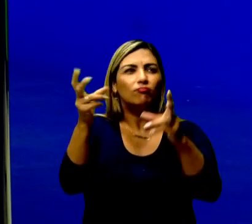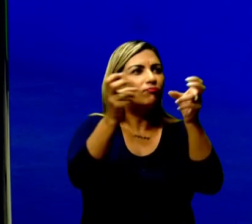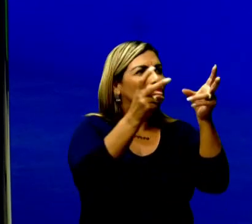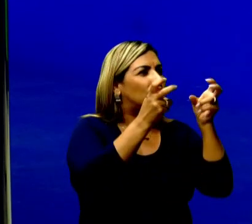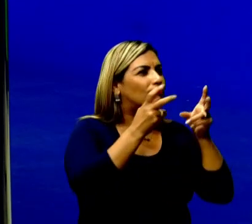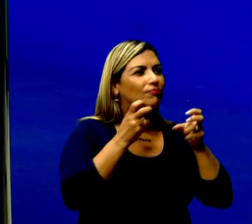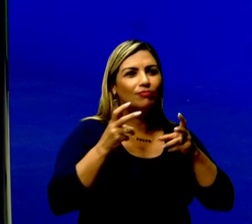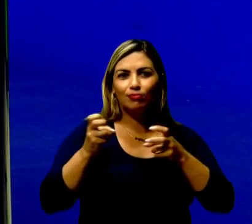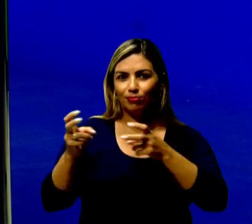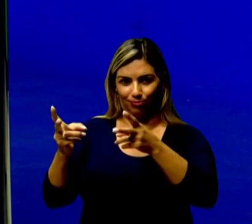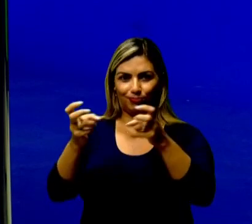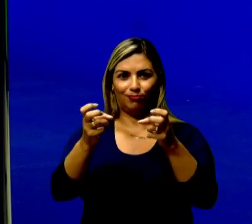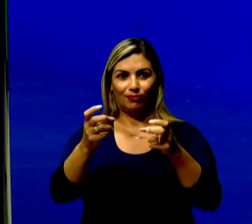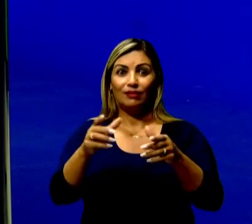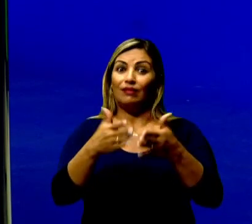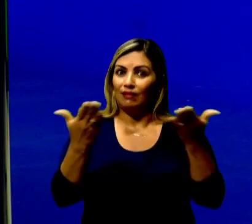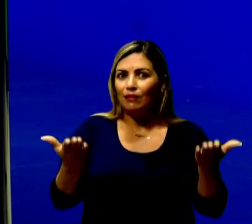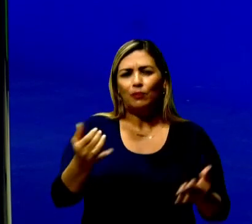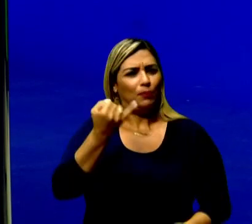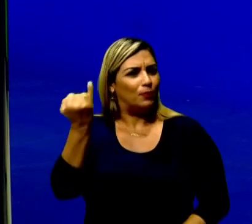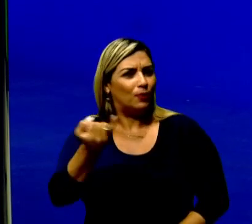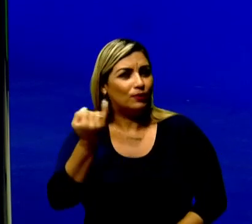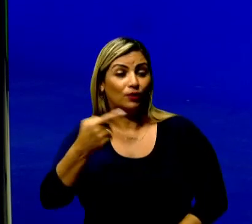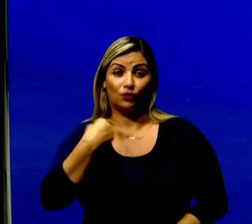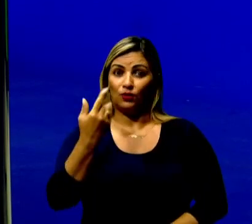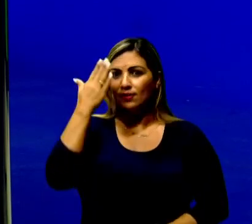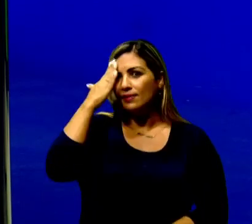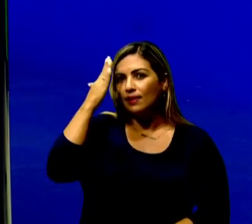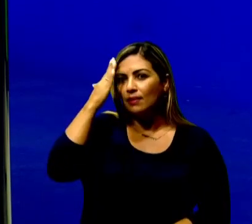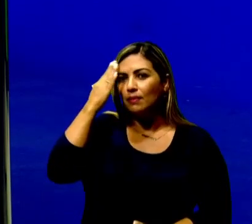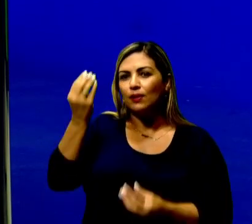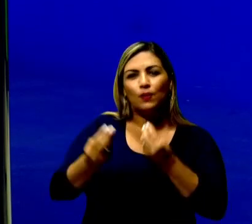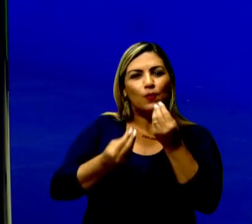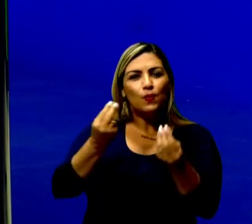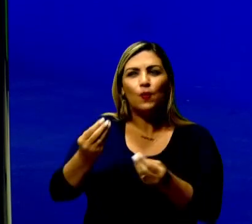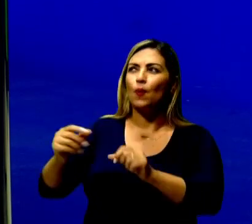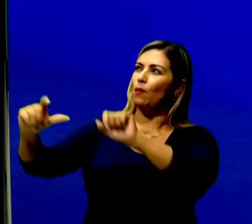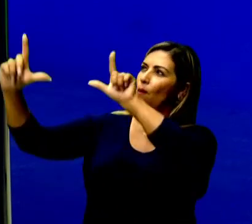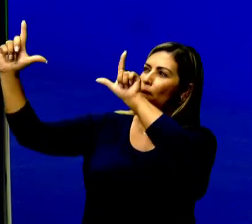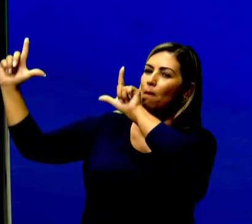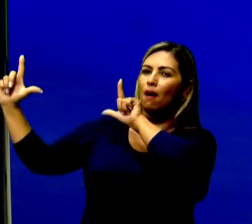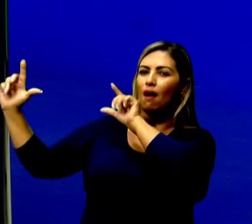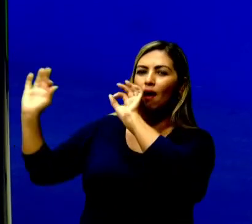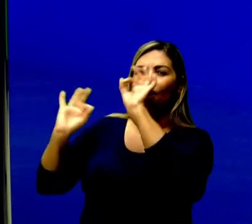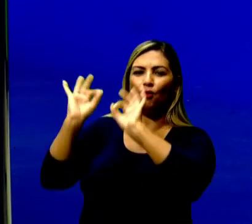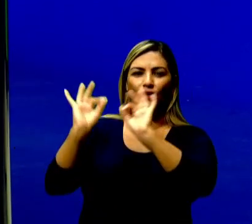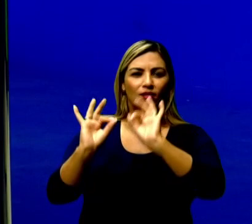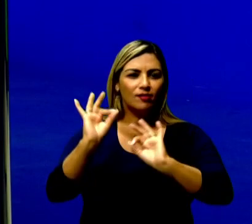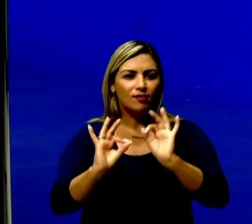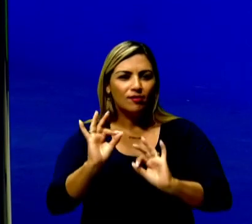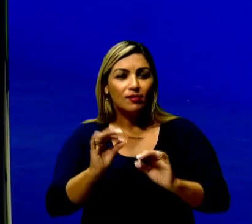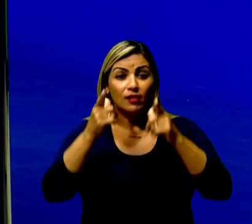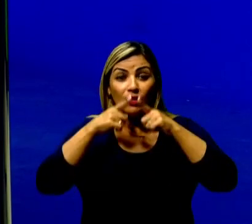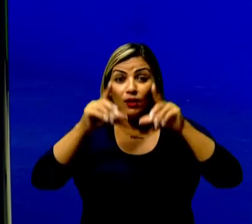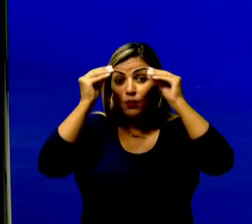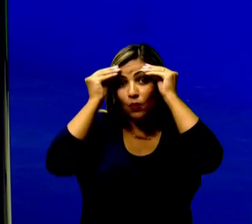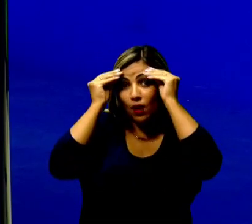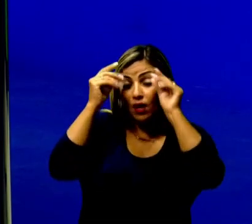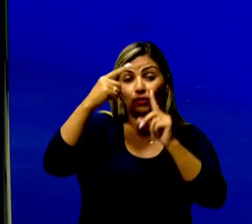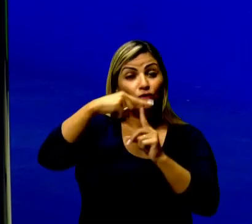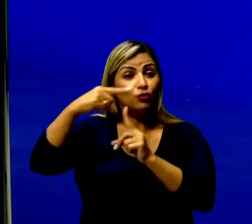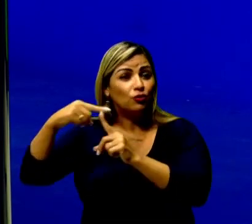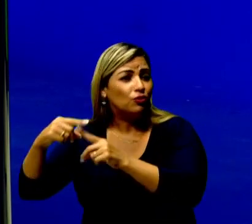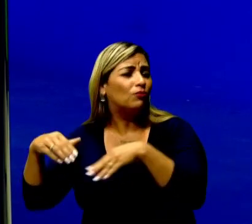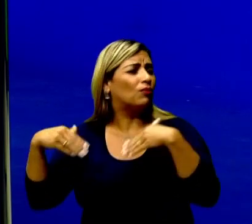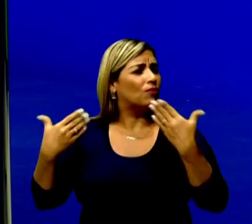por isso que é importante nós sabemos como que produz um outdoor qual é o tipo de linguagem que está inserida